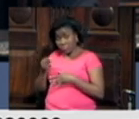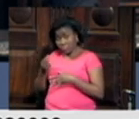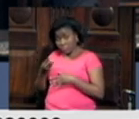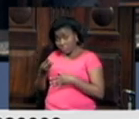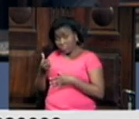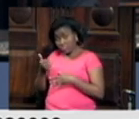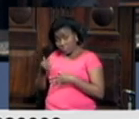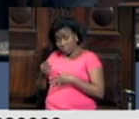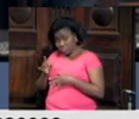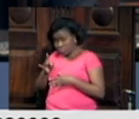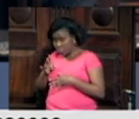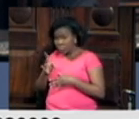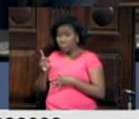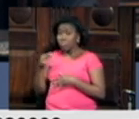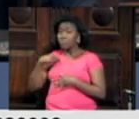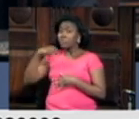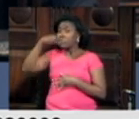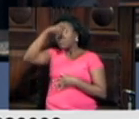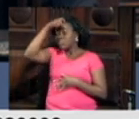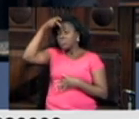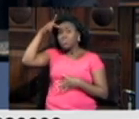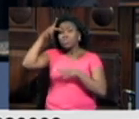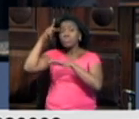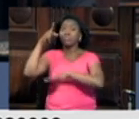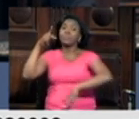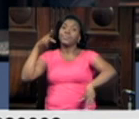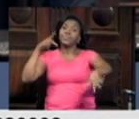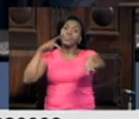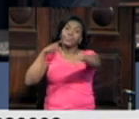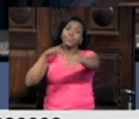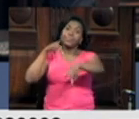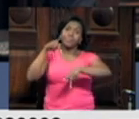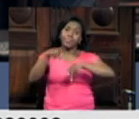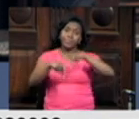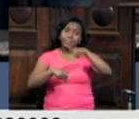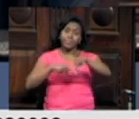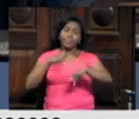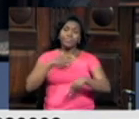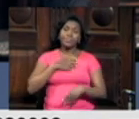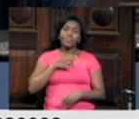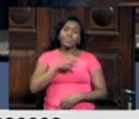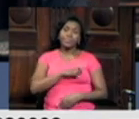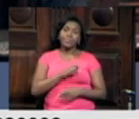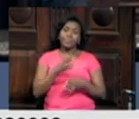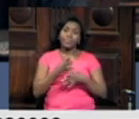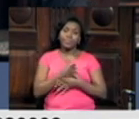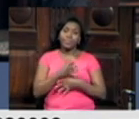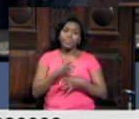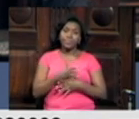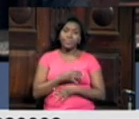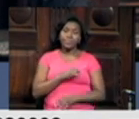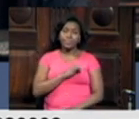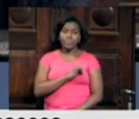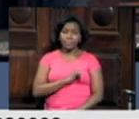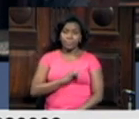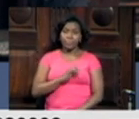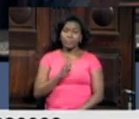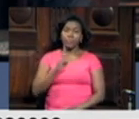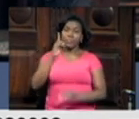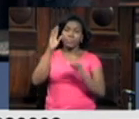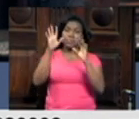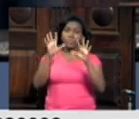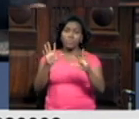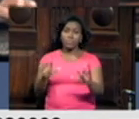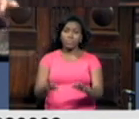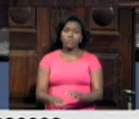56.317. Eu sou prefeito de toda a população da minha amada cidade de Itaboraí. Que Deus nos